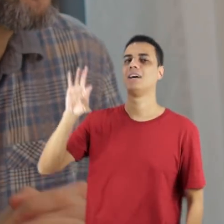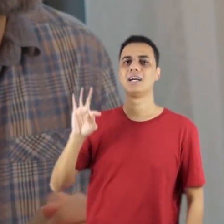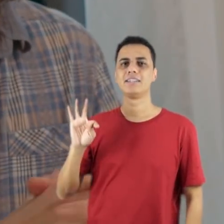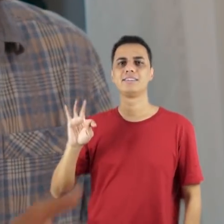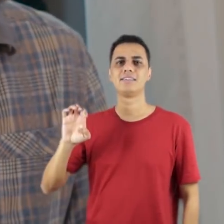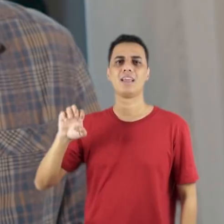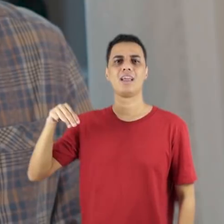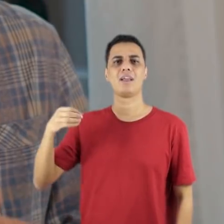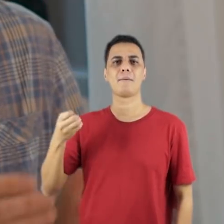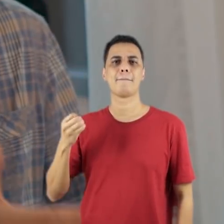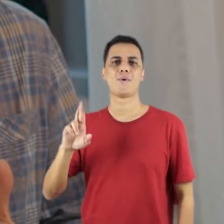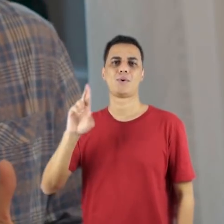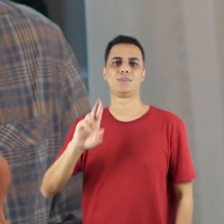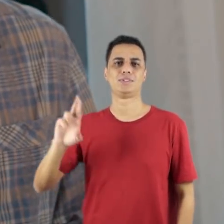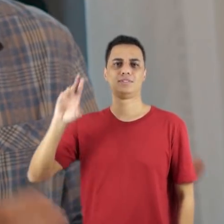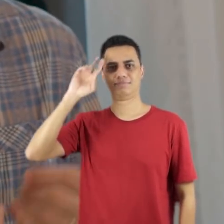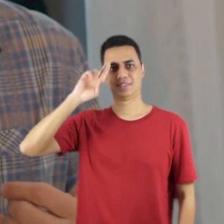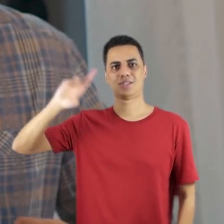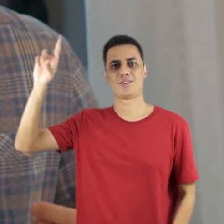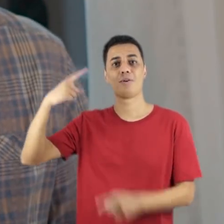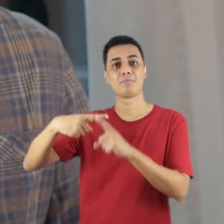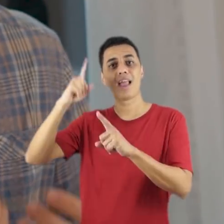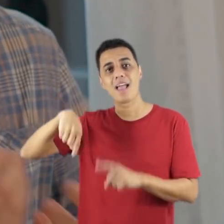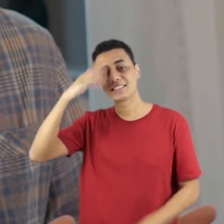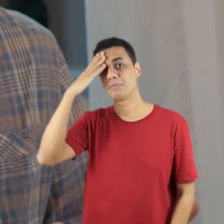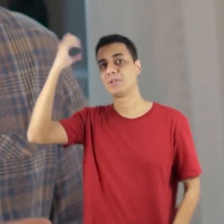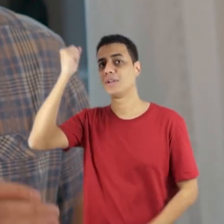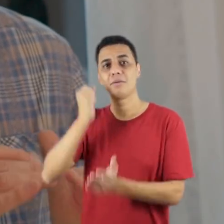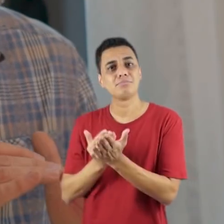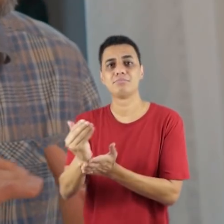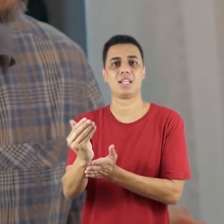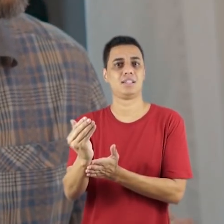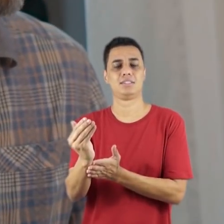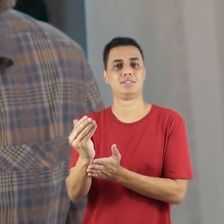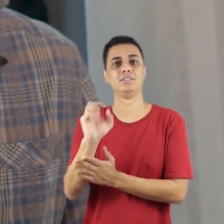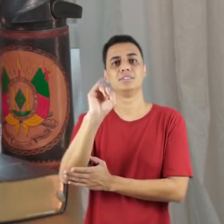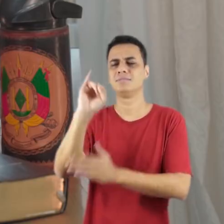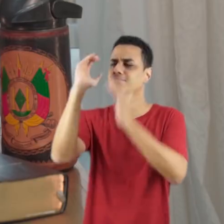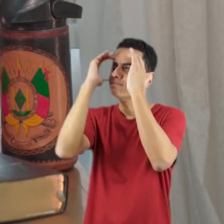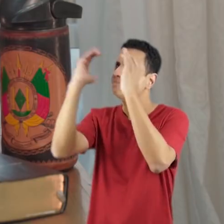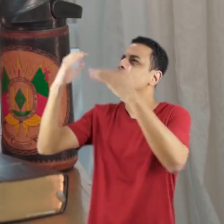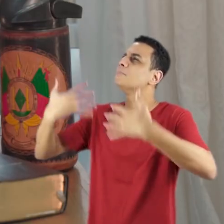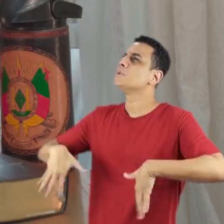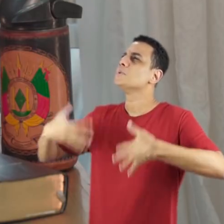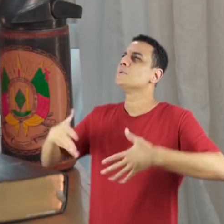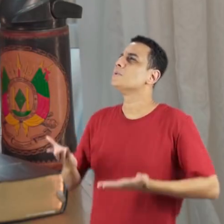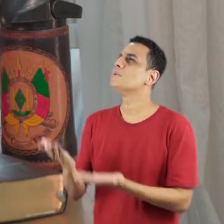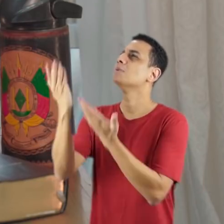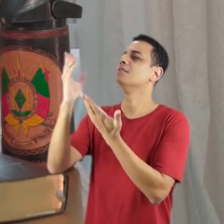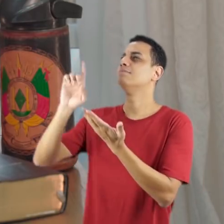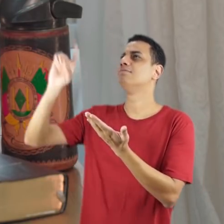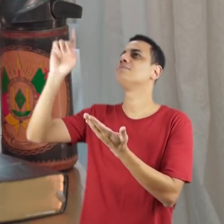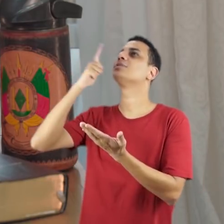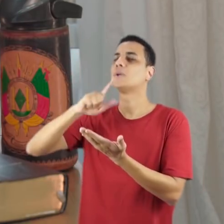mãos dadas com a humildade. É através dele que nós mantemos a busca por sabedoria de maneira equilibrada, conseguindo costurar